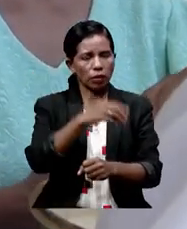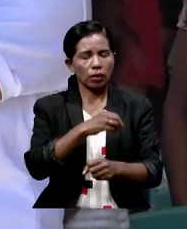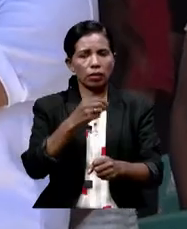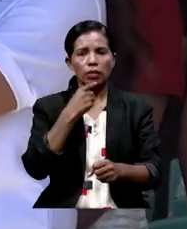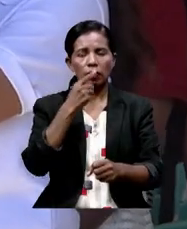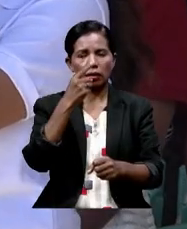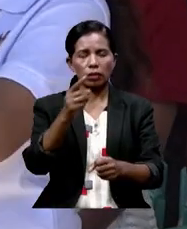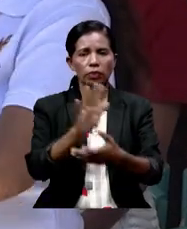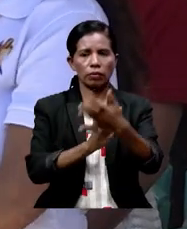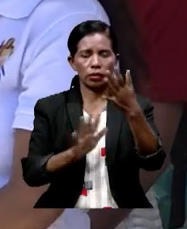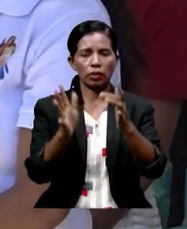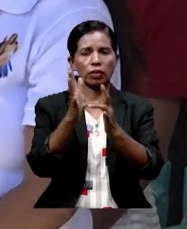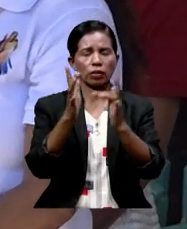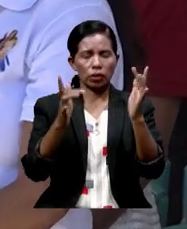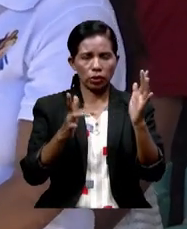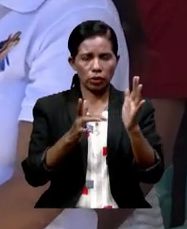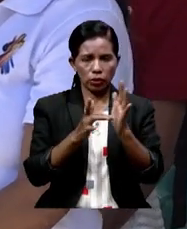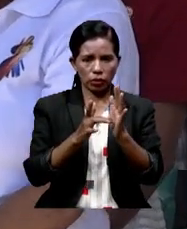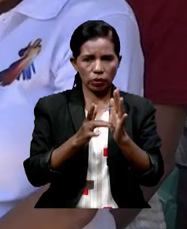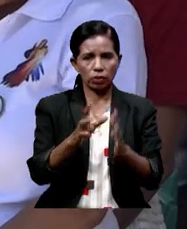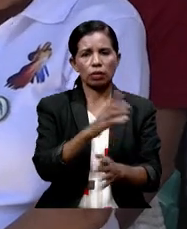carta festa Jesus Divina Misericórdia, né?